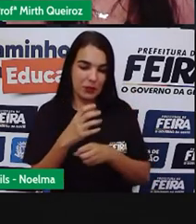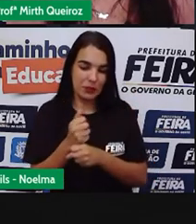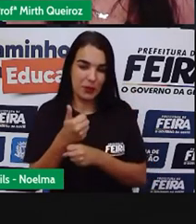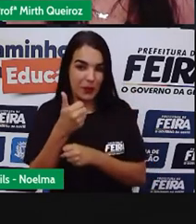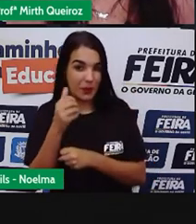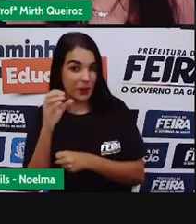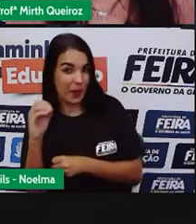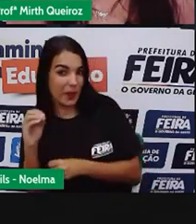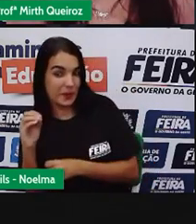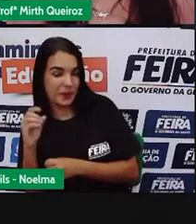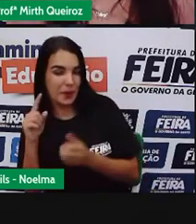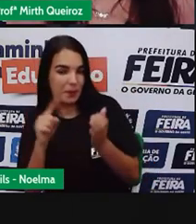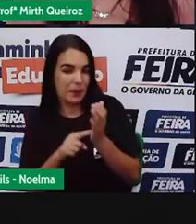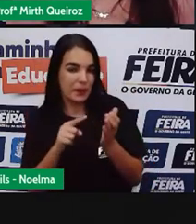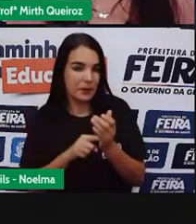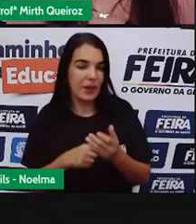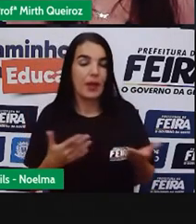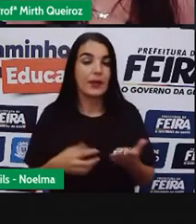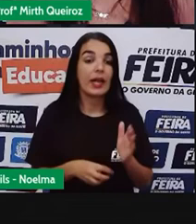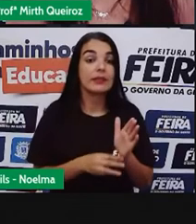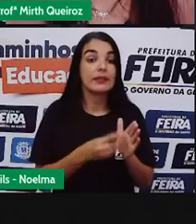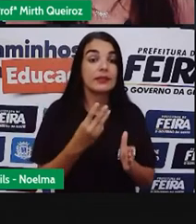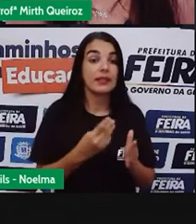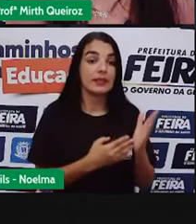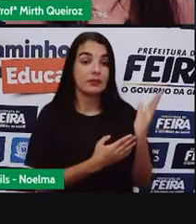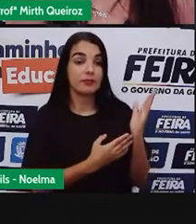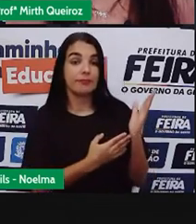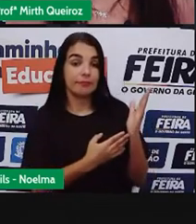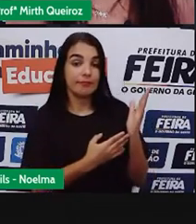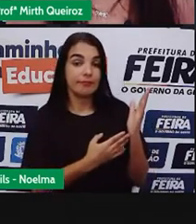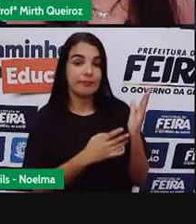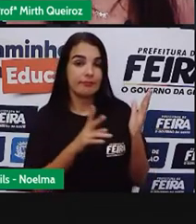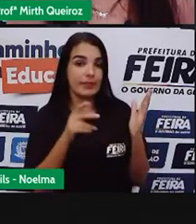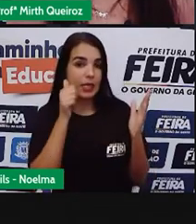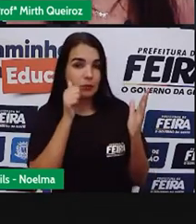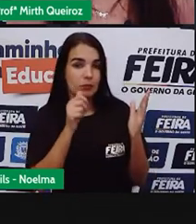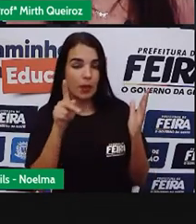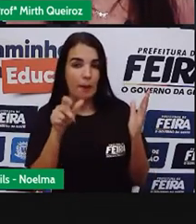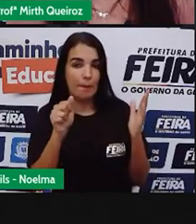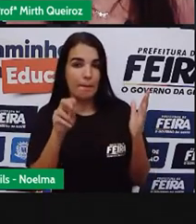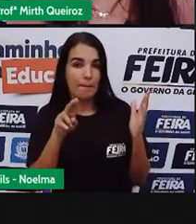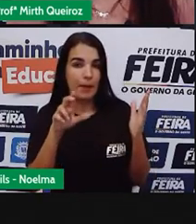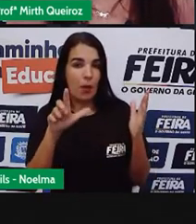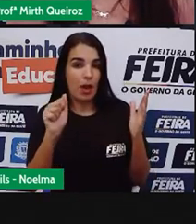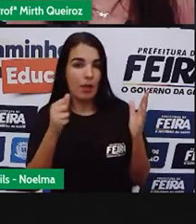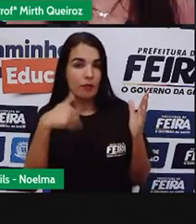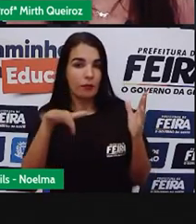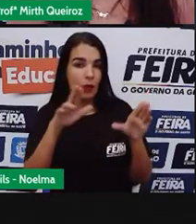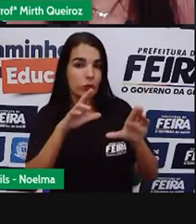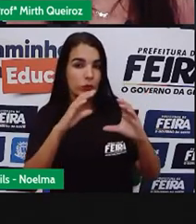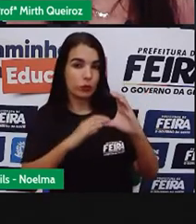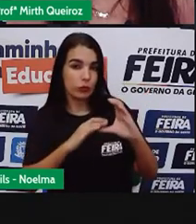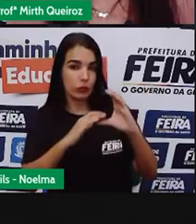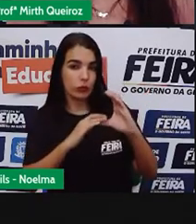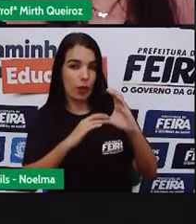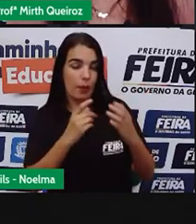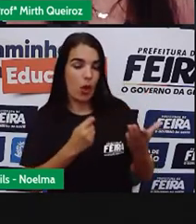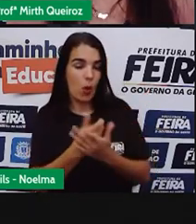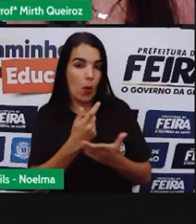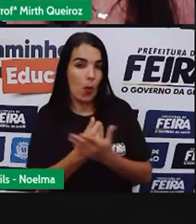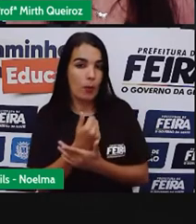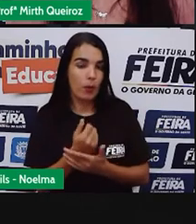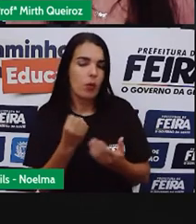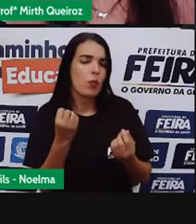pontos. Terceira questão. Paula foi ao shopping Boulevard e comprou as seguintes mercadorias. Quanto